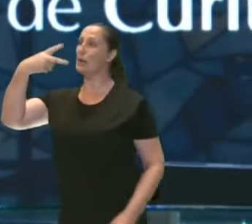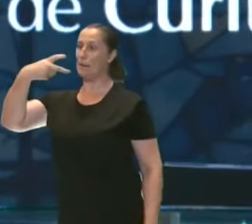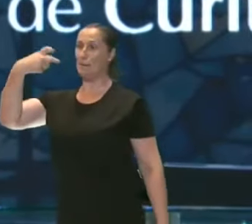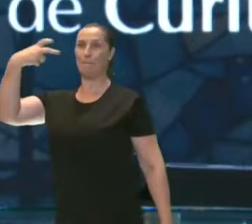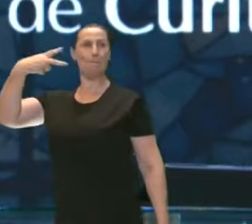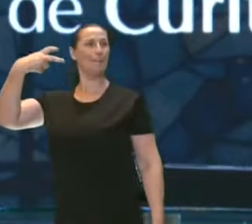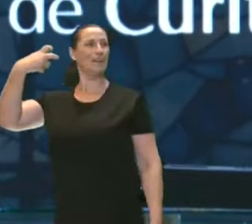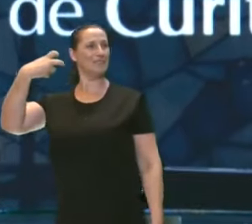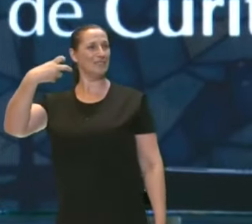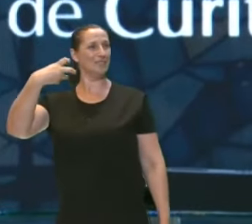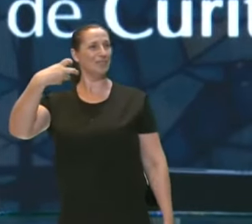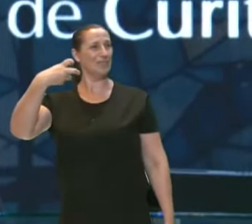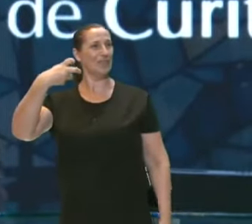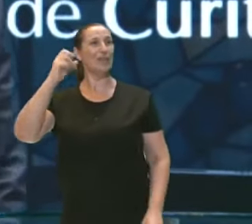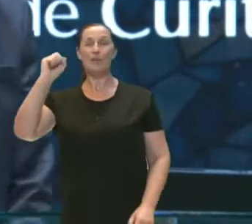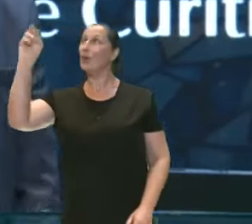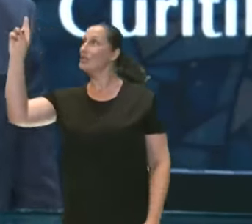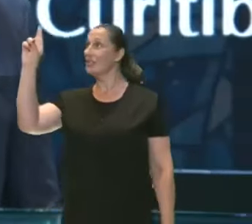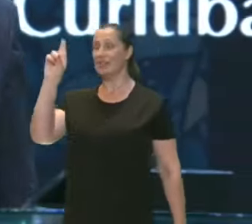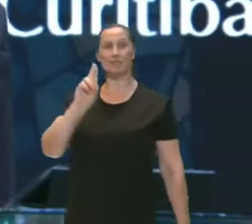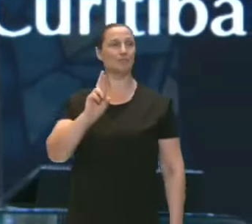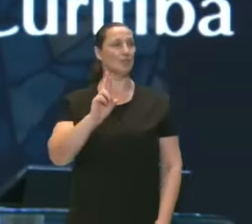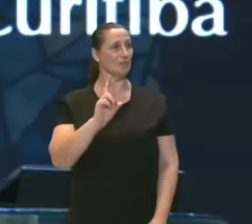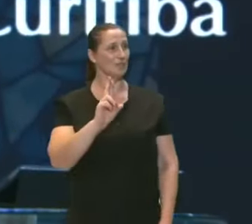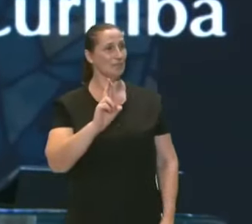pode responder?